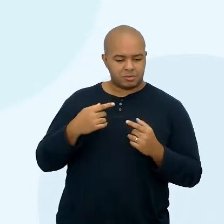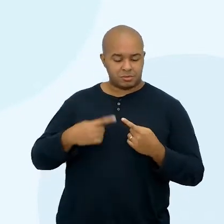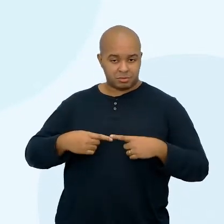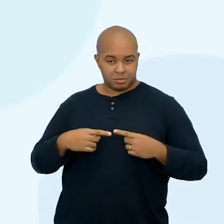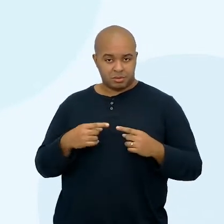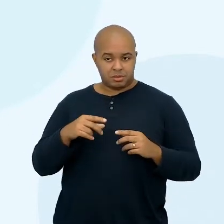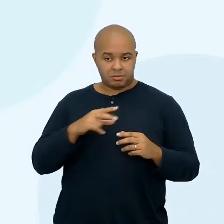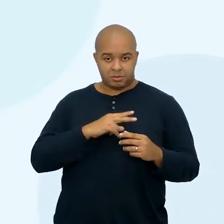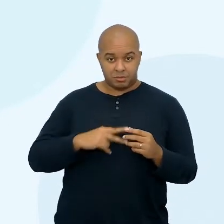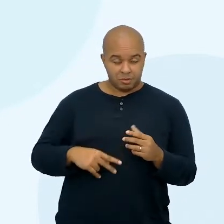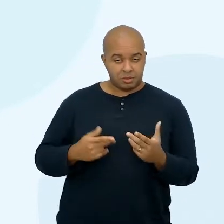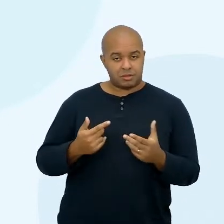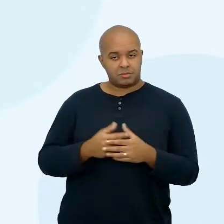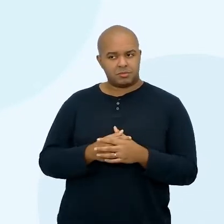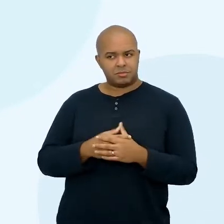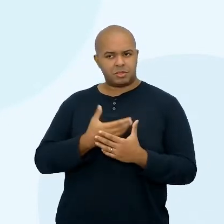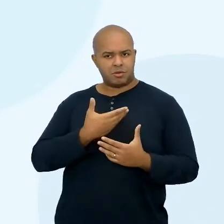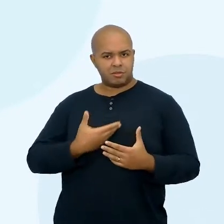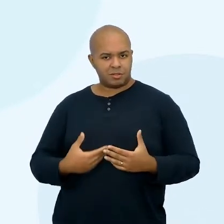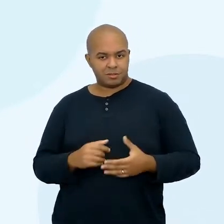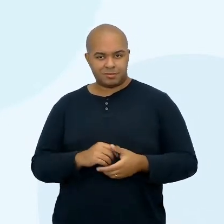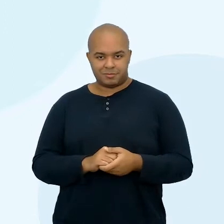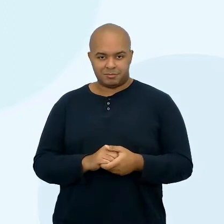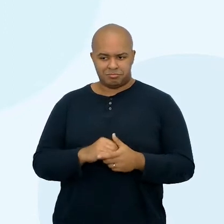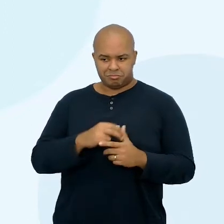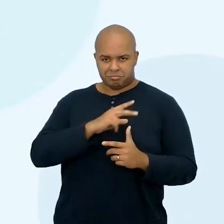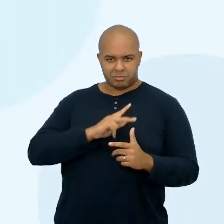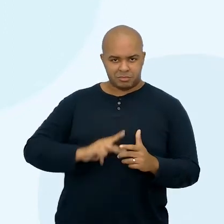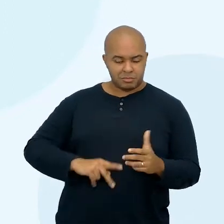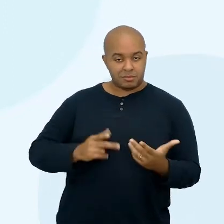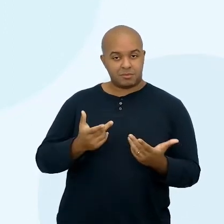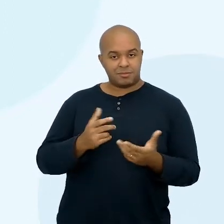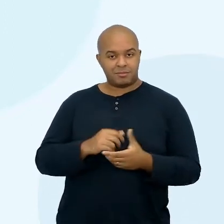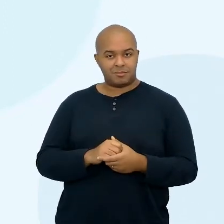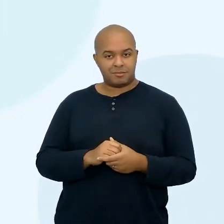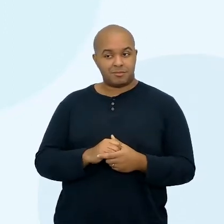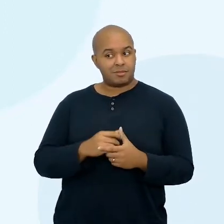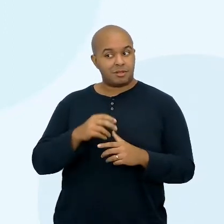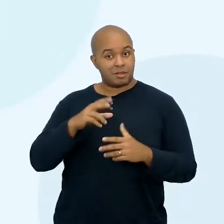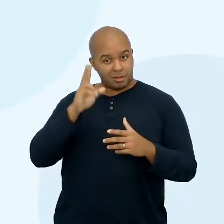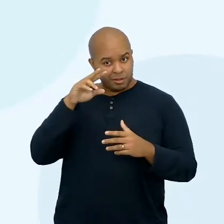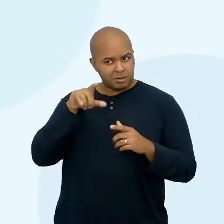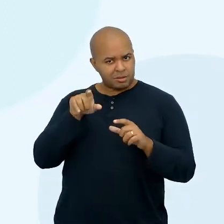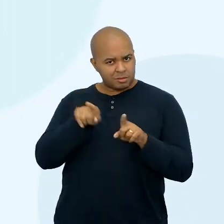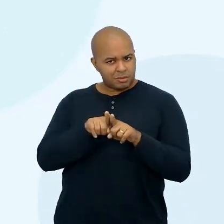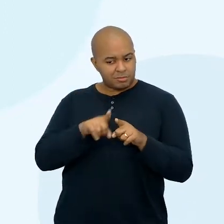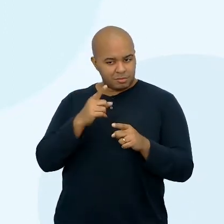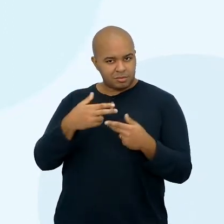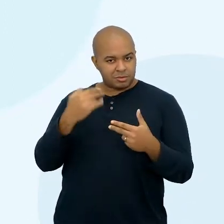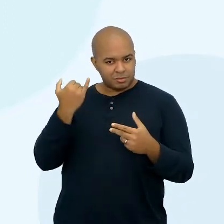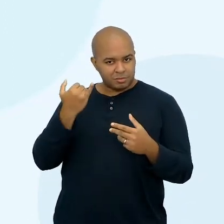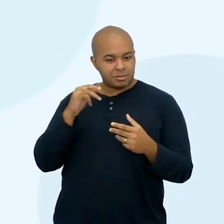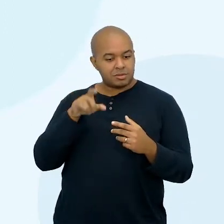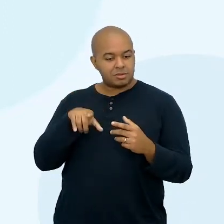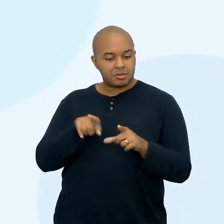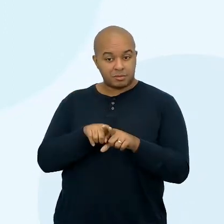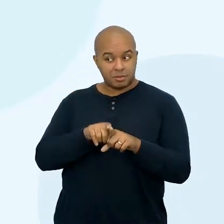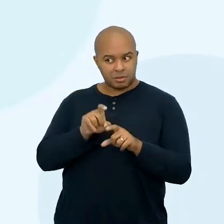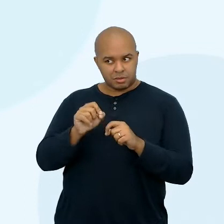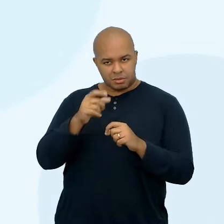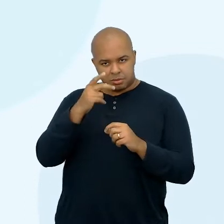às necessidades da sociedade, que aqui você está lendo como demandas sociais. E